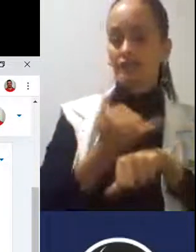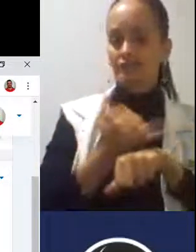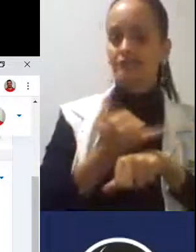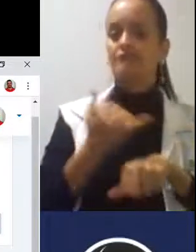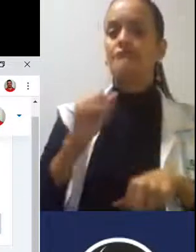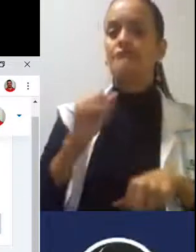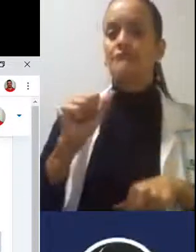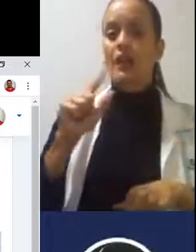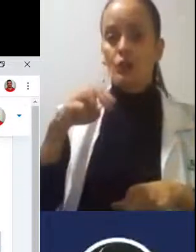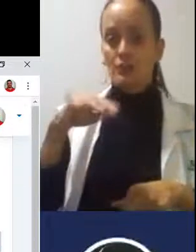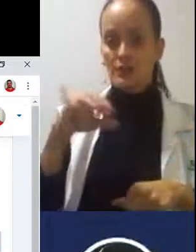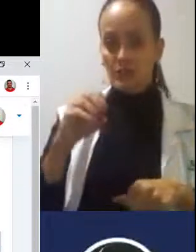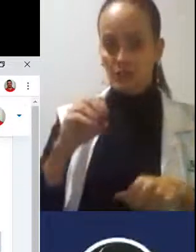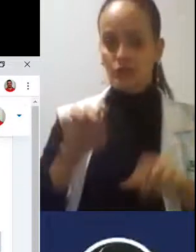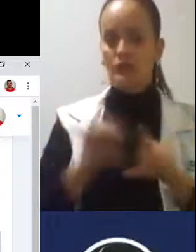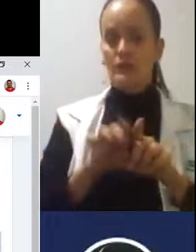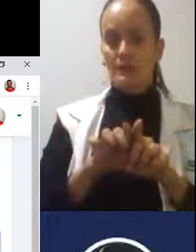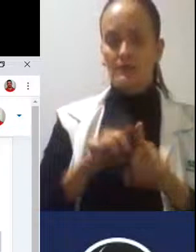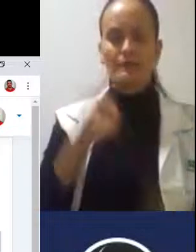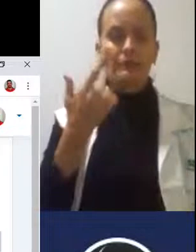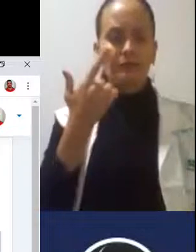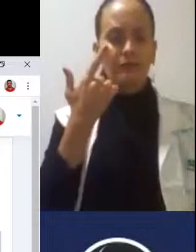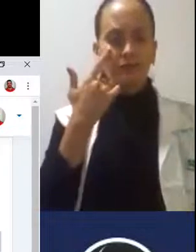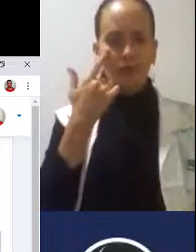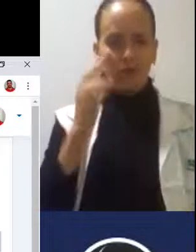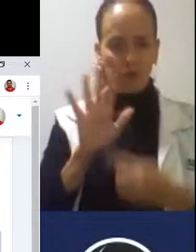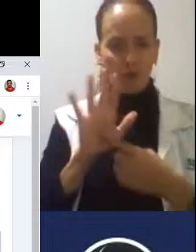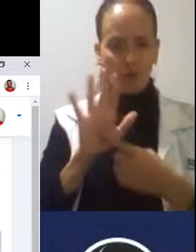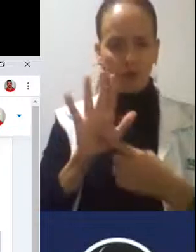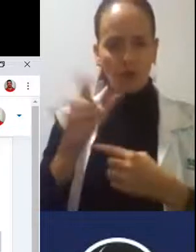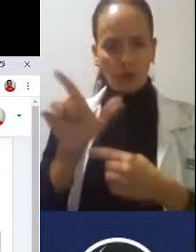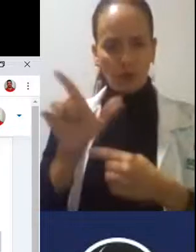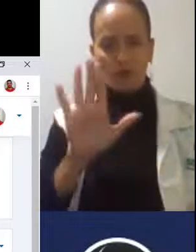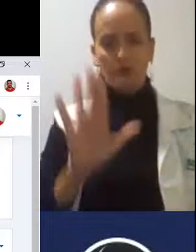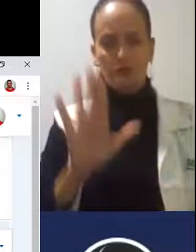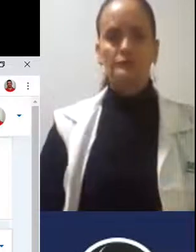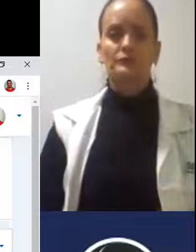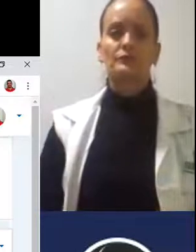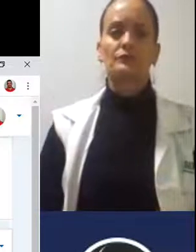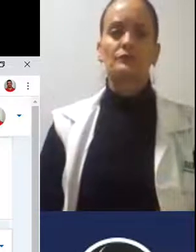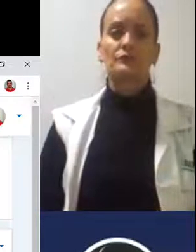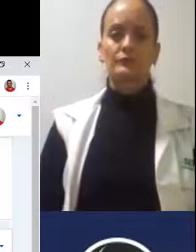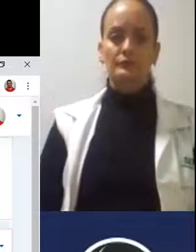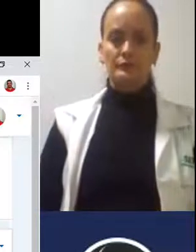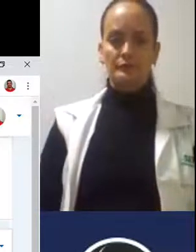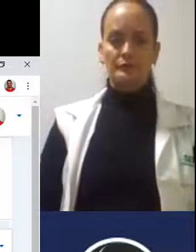gente ir revisando isso, certo? Abrir aqui a SAP,